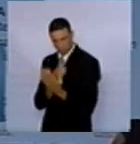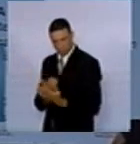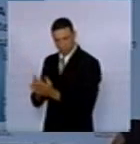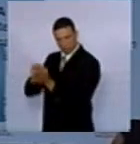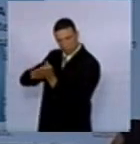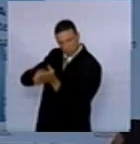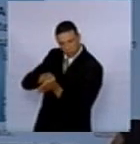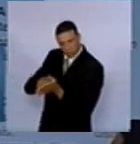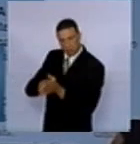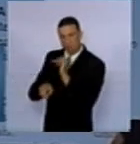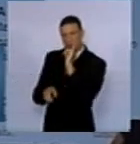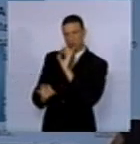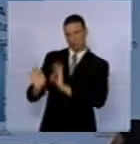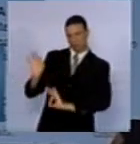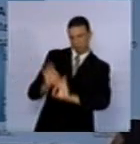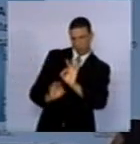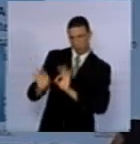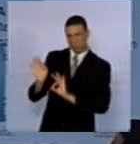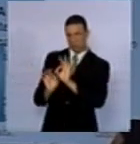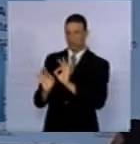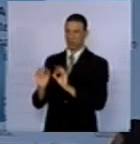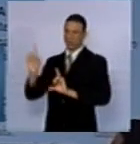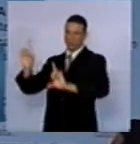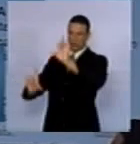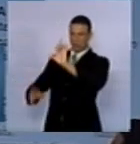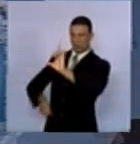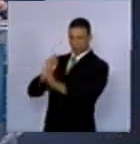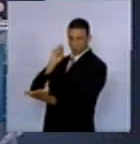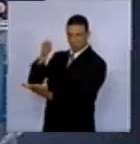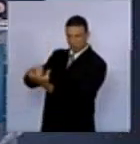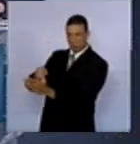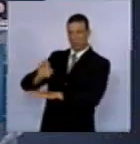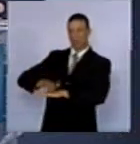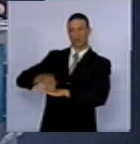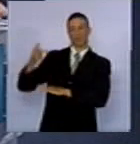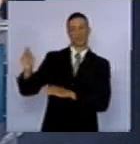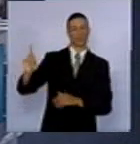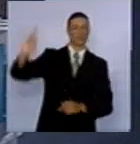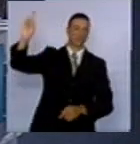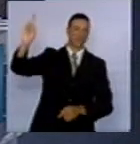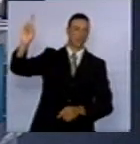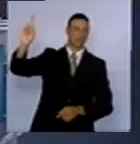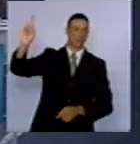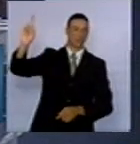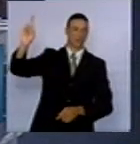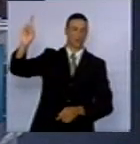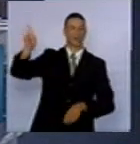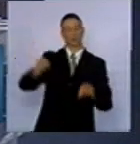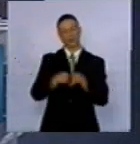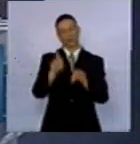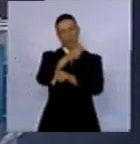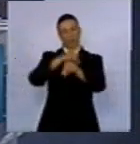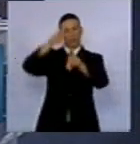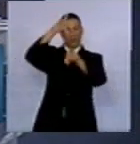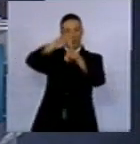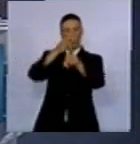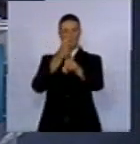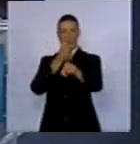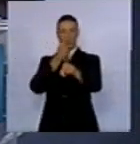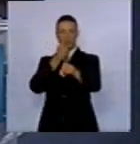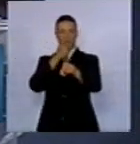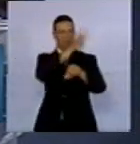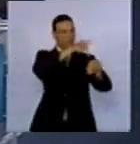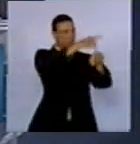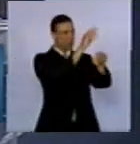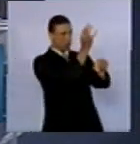ao tordes ela cuida do serviço de televisão por assinatura é de um modo geral o Reino Unido e a França eles